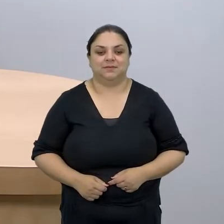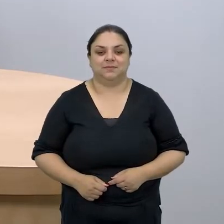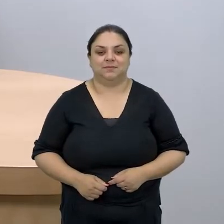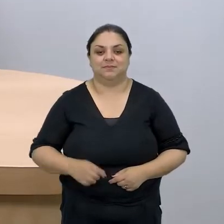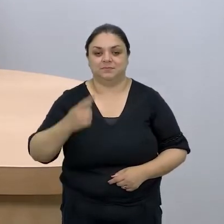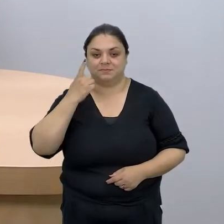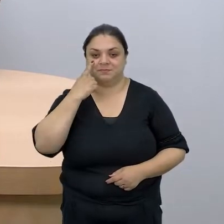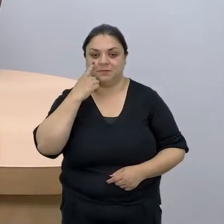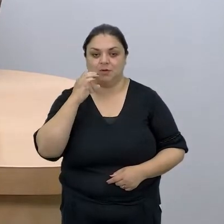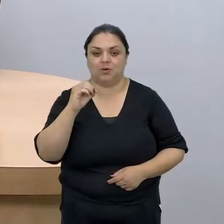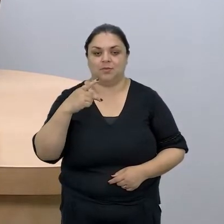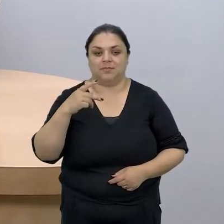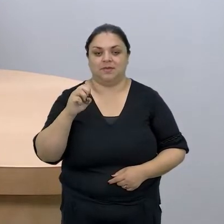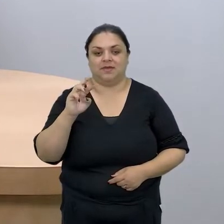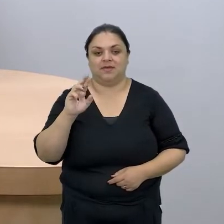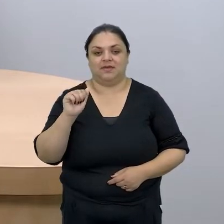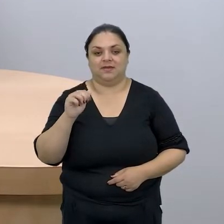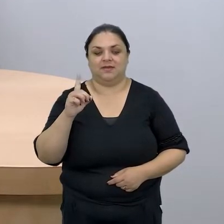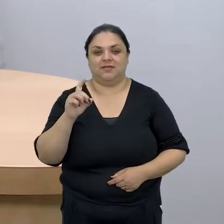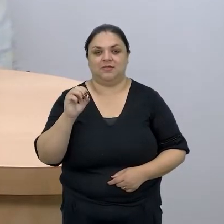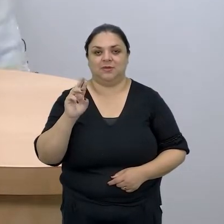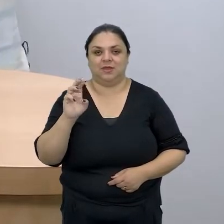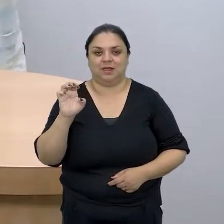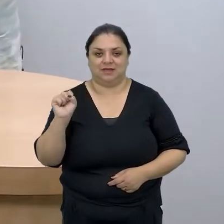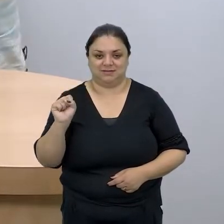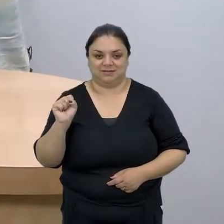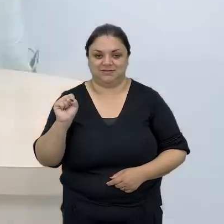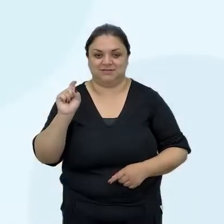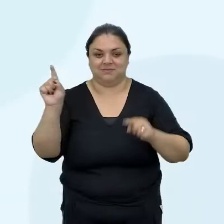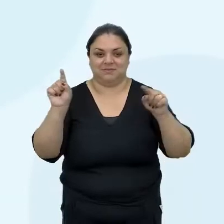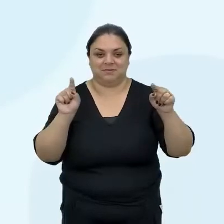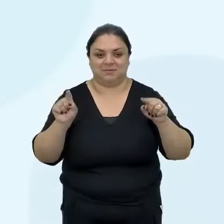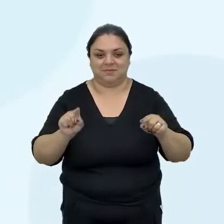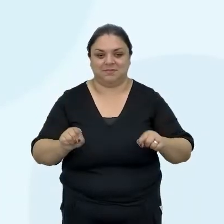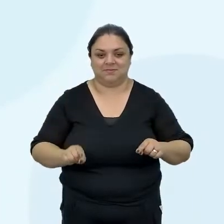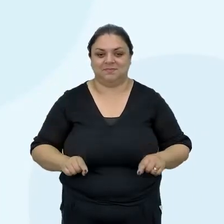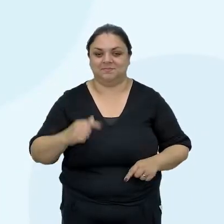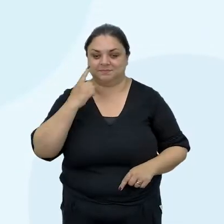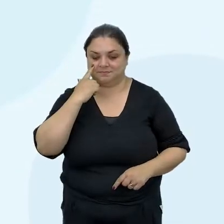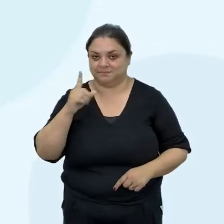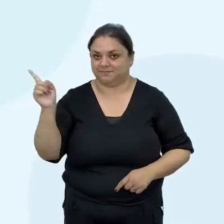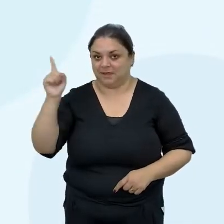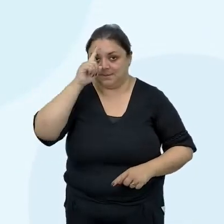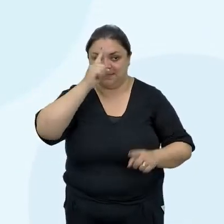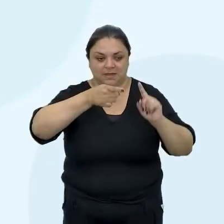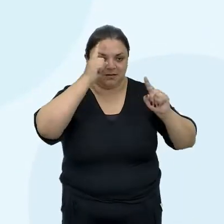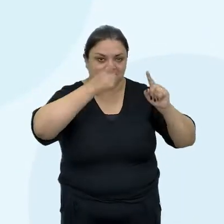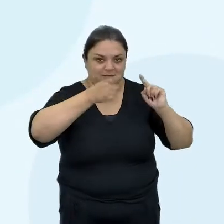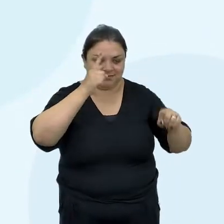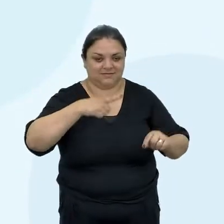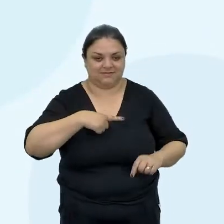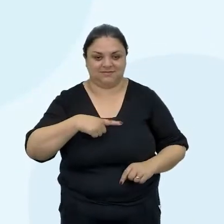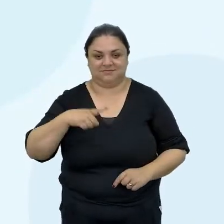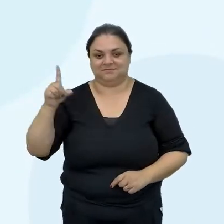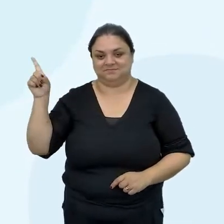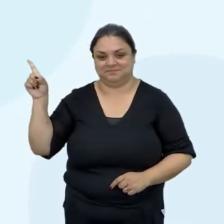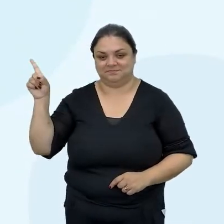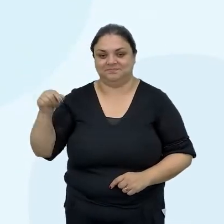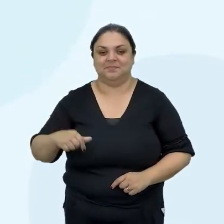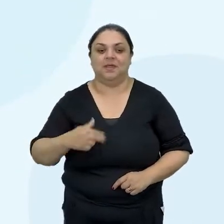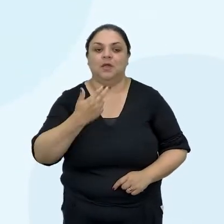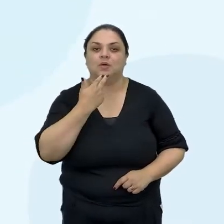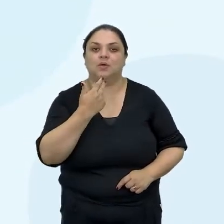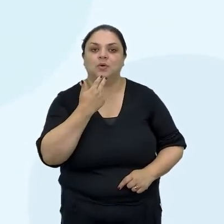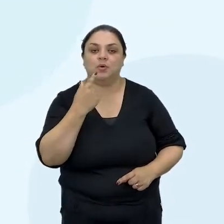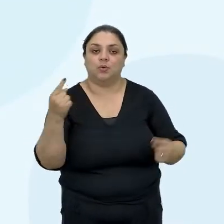Dá um Deixa eu enter aí ver. pra gente ver se eles vão aparecer. Olha Bom, aí. então aqui eu tenho aqui são os blocos de comando do Scratch. Eu falei da paleta pra eles. Então a gente tem cores.